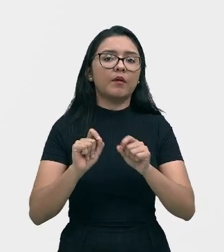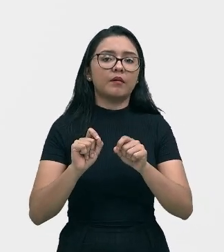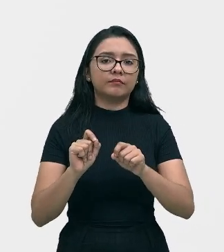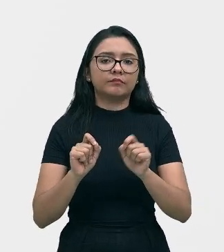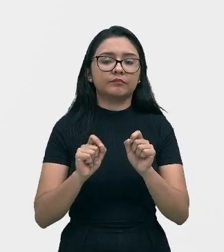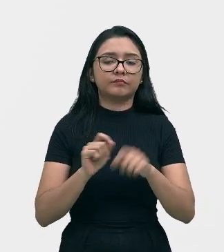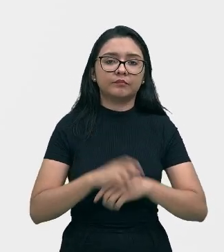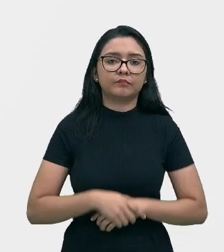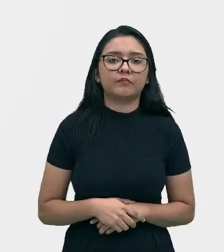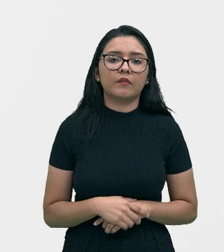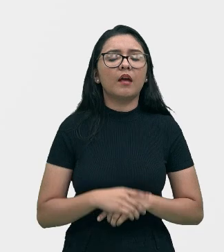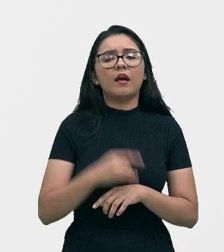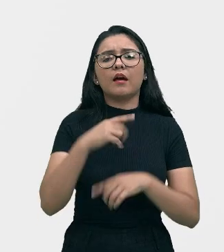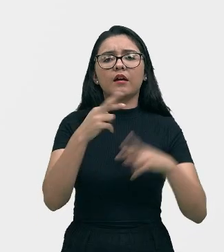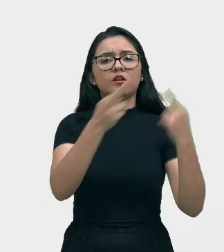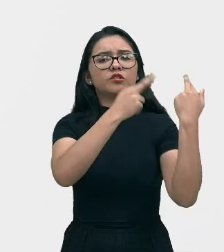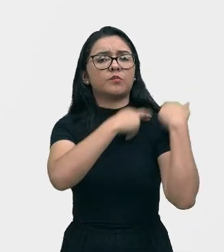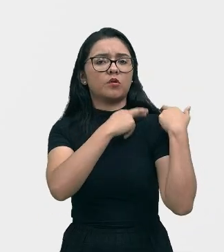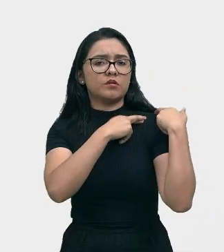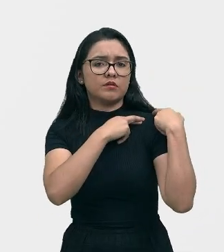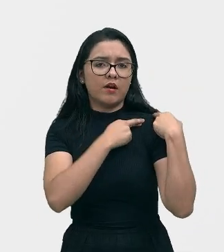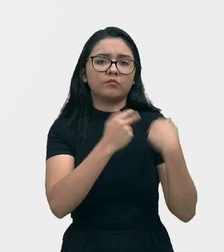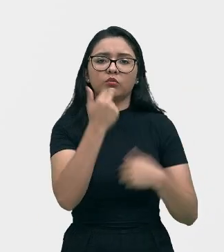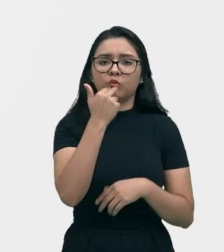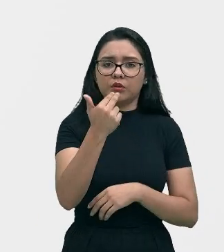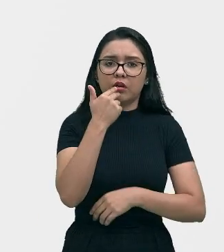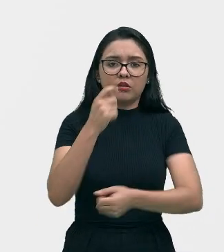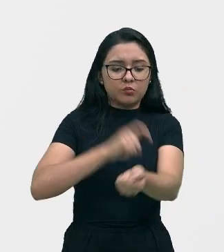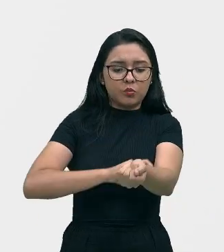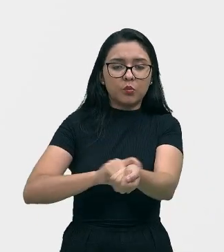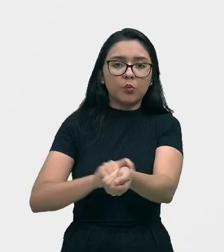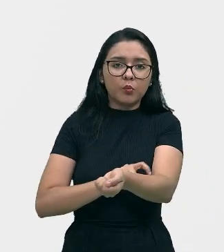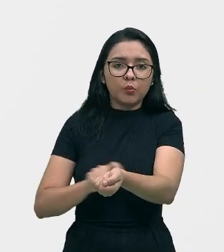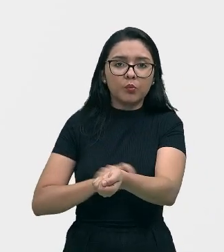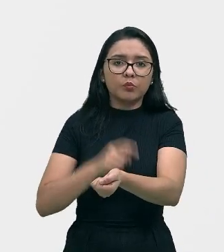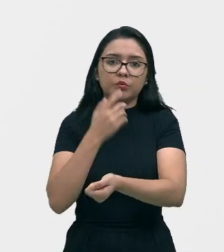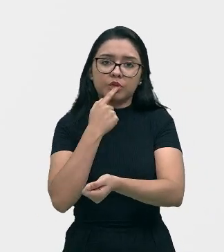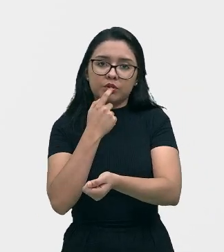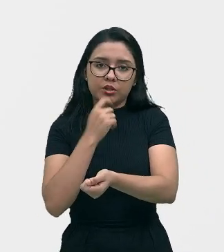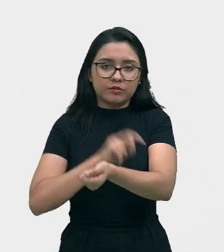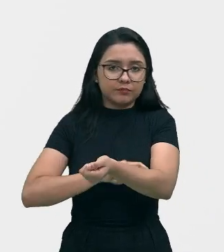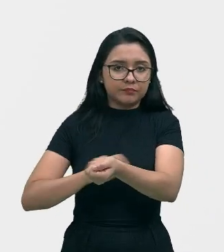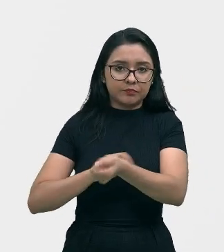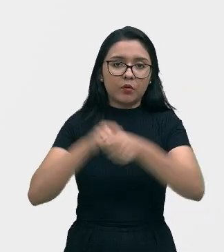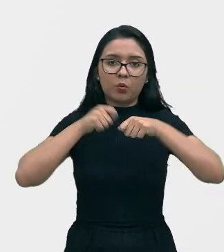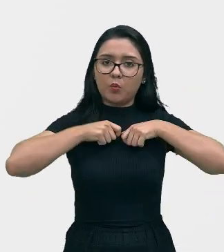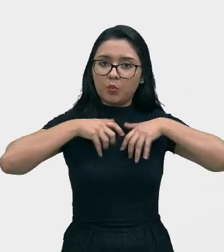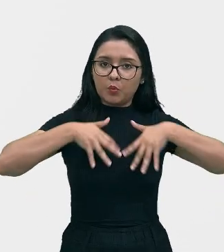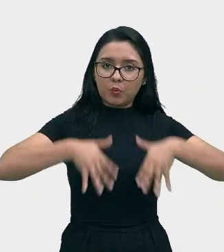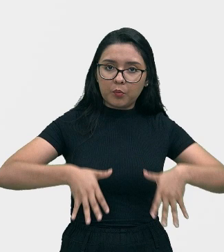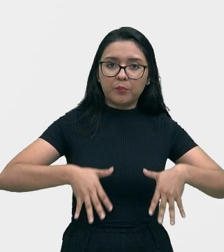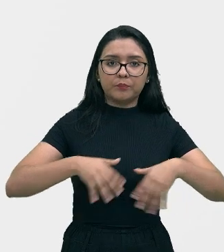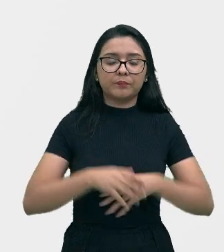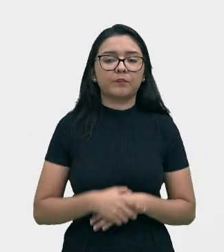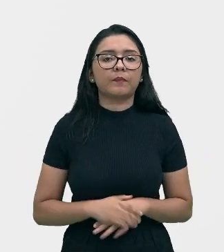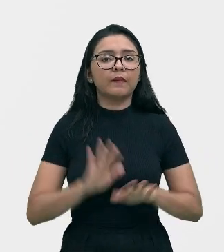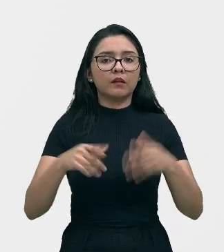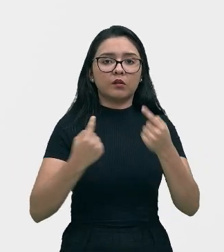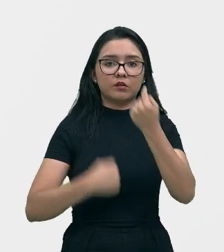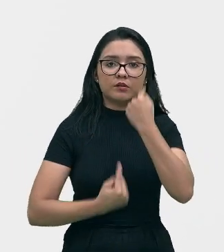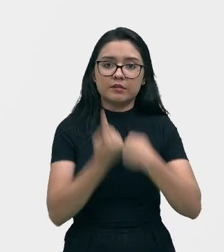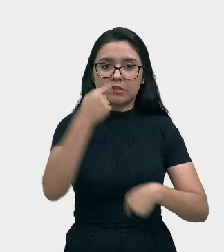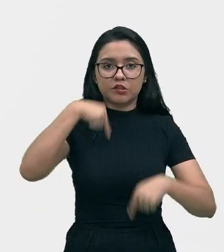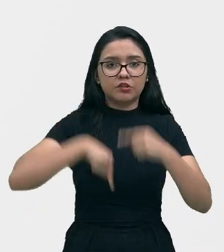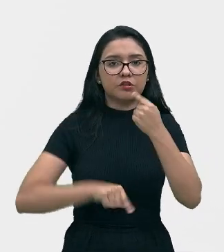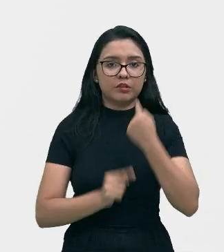responsável pelo transporte de nutrientes e oxigênio para as diversas partes do corpo, né? Então, ele é um grande sistema de